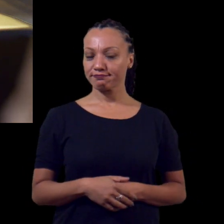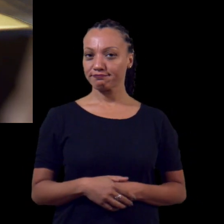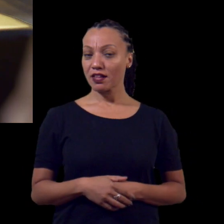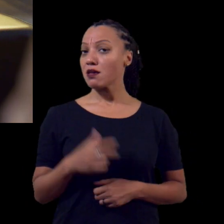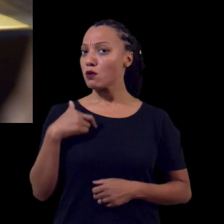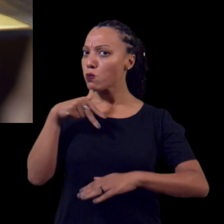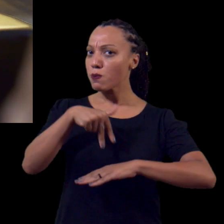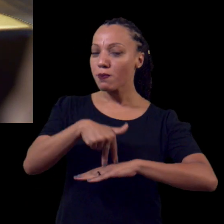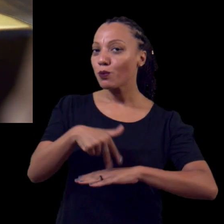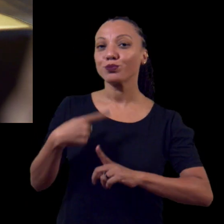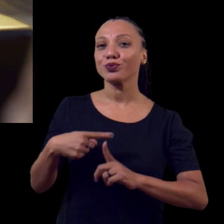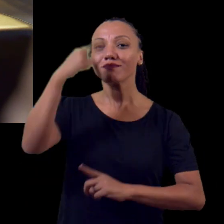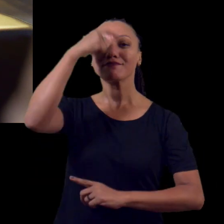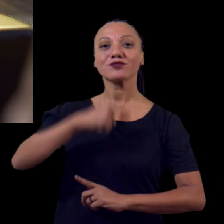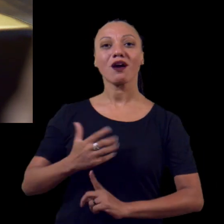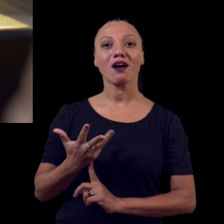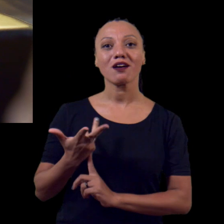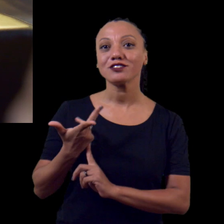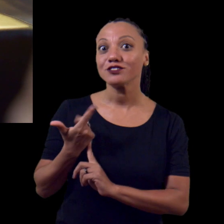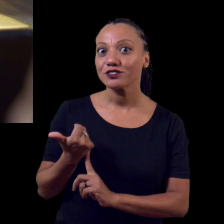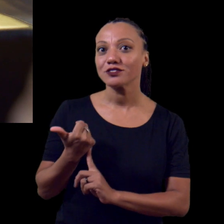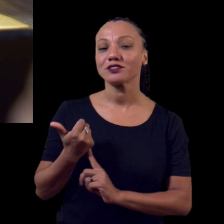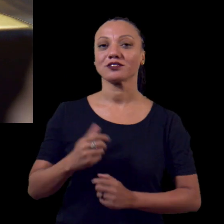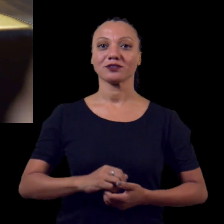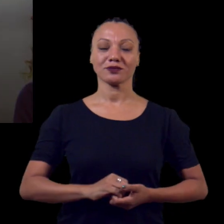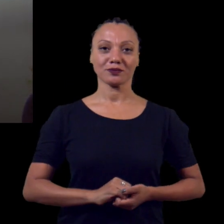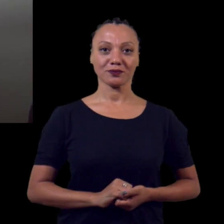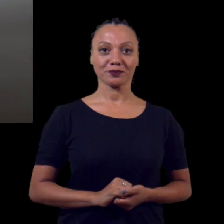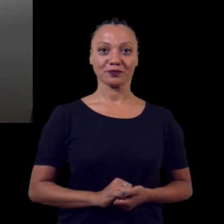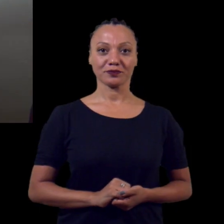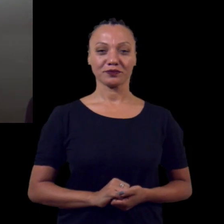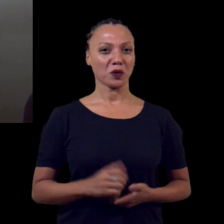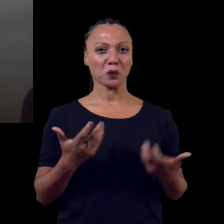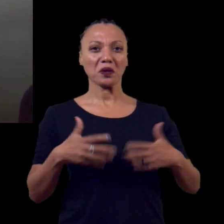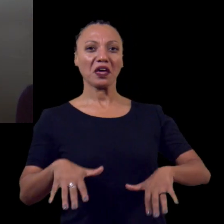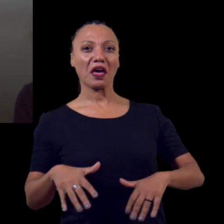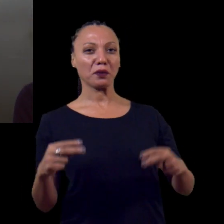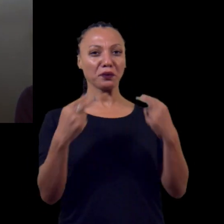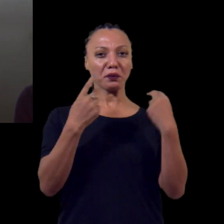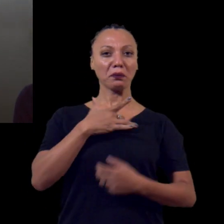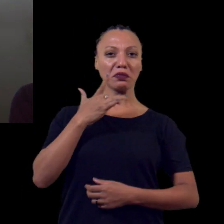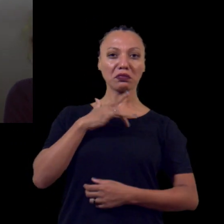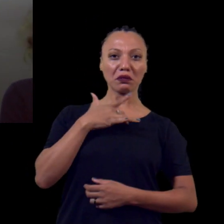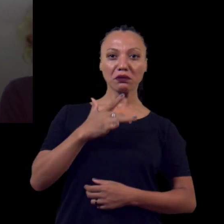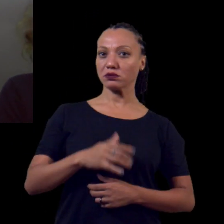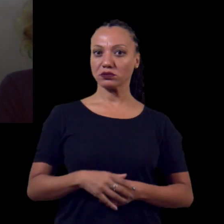Eu estou num palco porque eu sou artista. Eu não quero um bonitinho